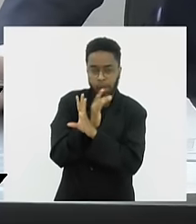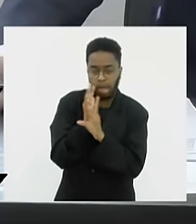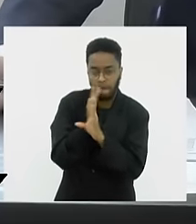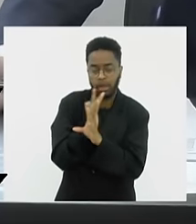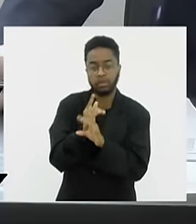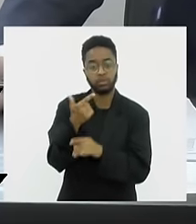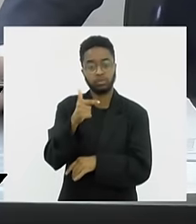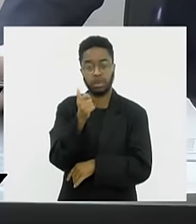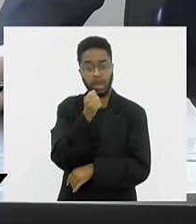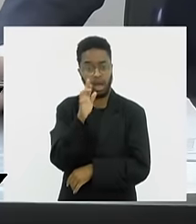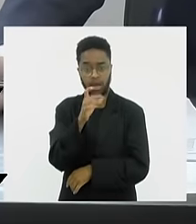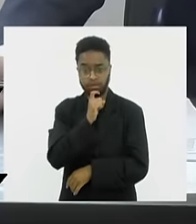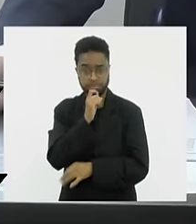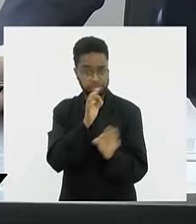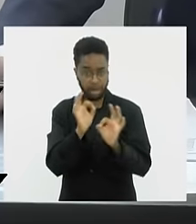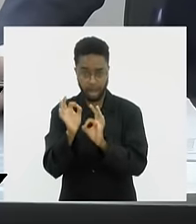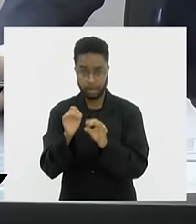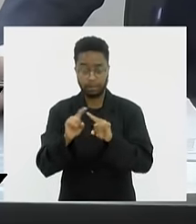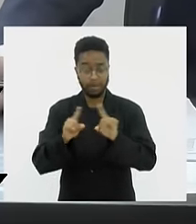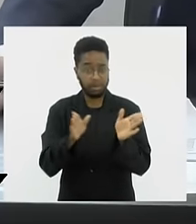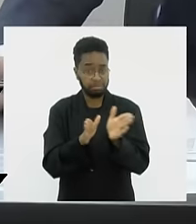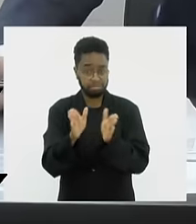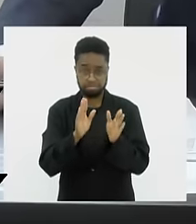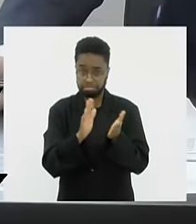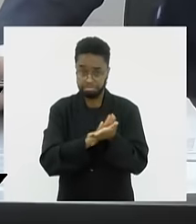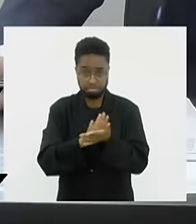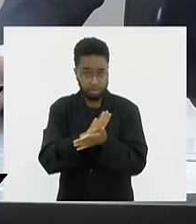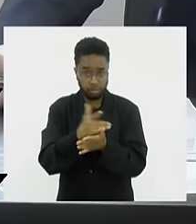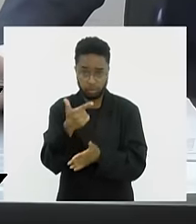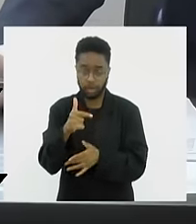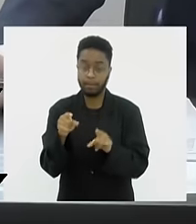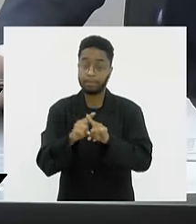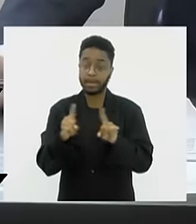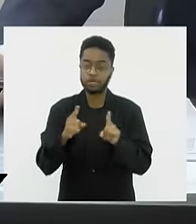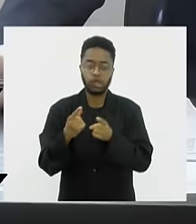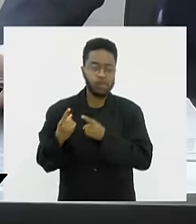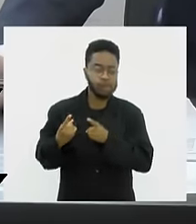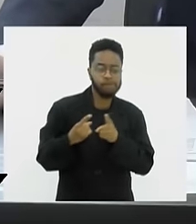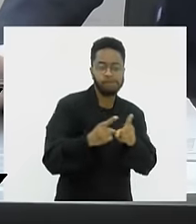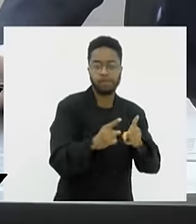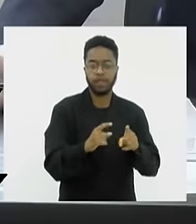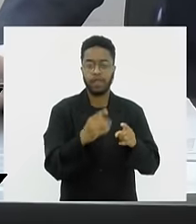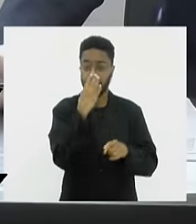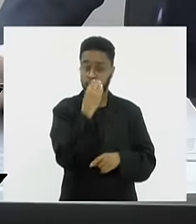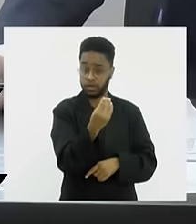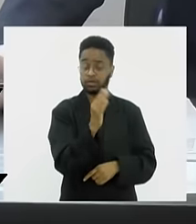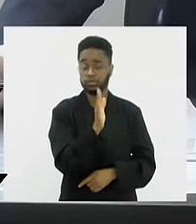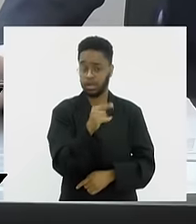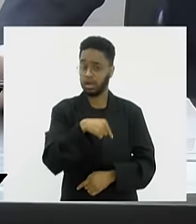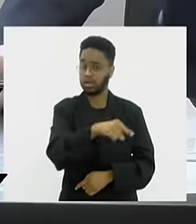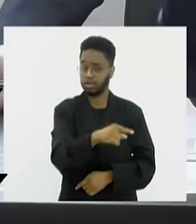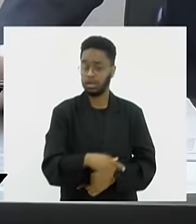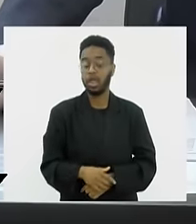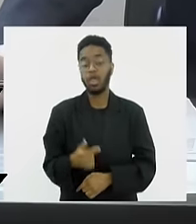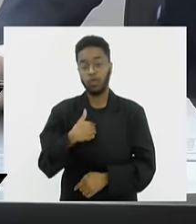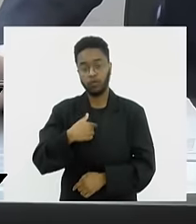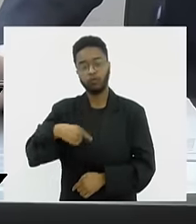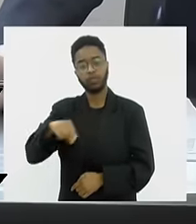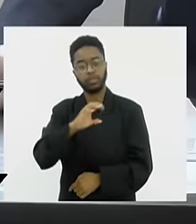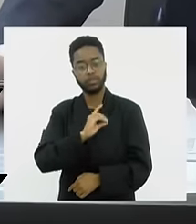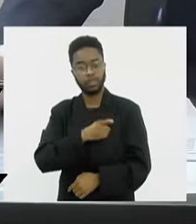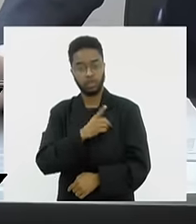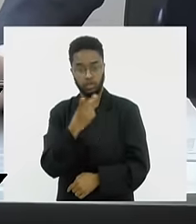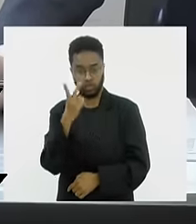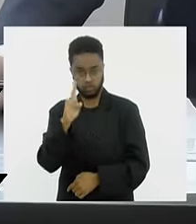acessibilidade zero, mas correndo atrás do cara da van, eles correm. Eu já fui para a delegacia duas vezes. Uma, eu